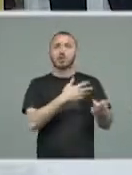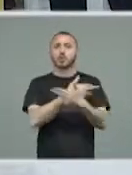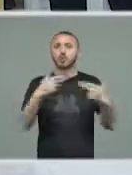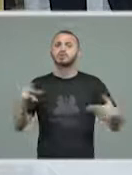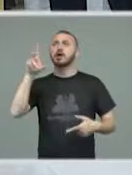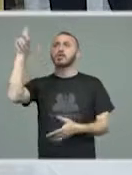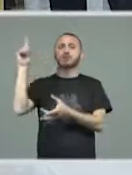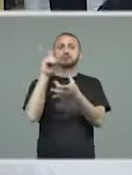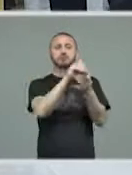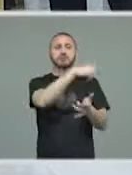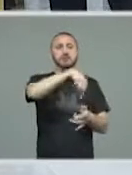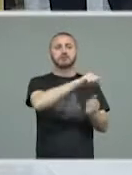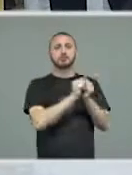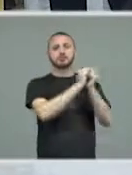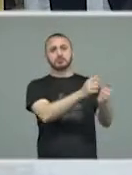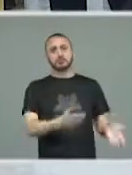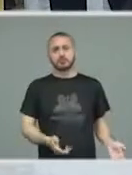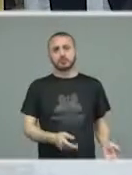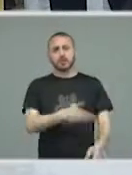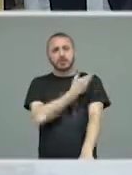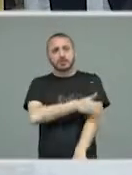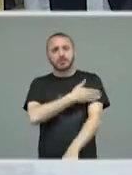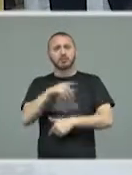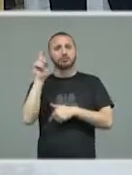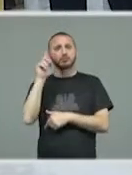plantou. É um exercício,